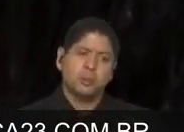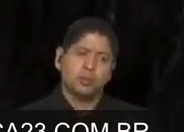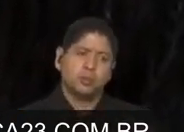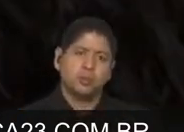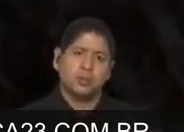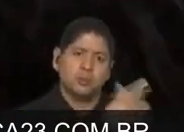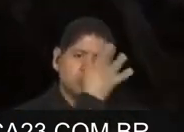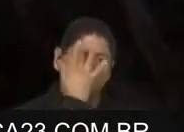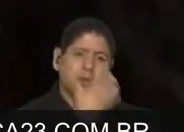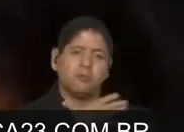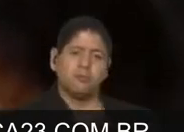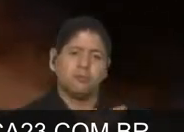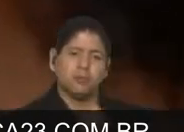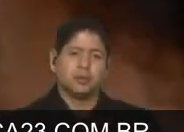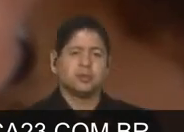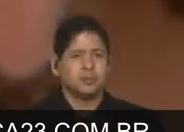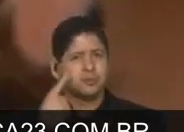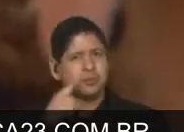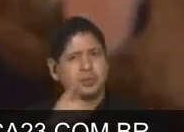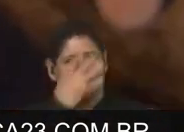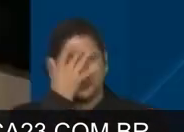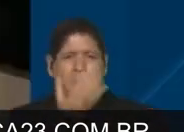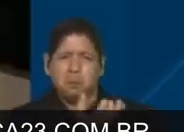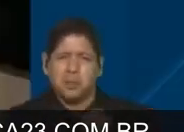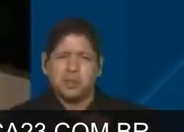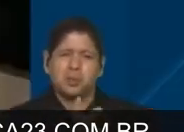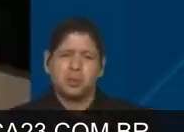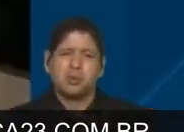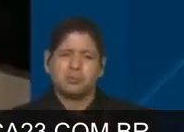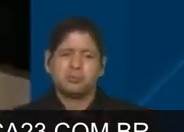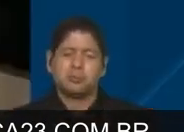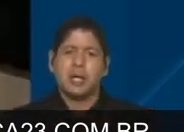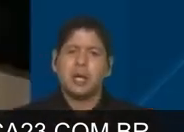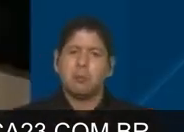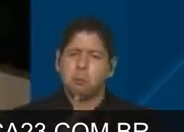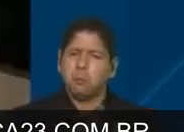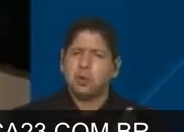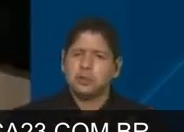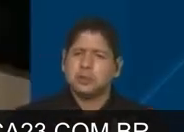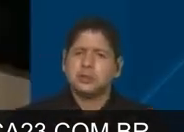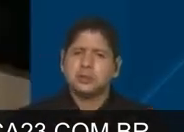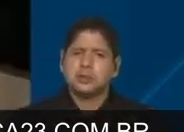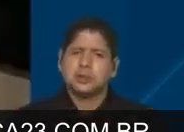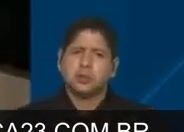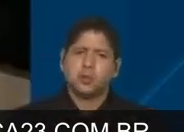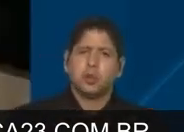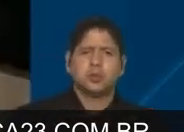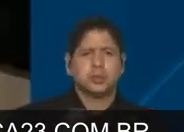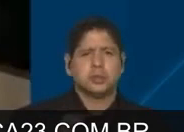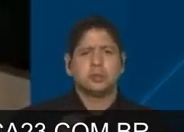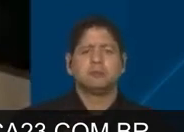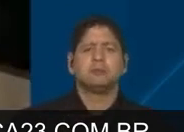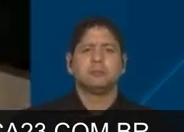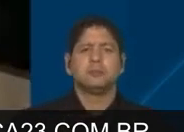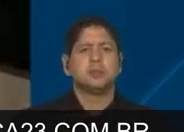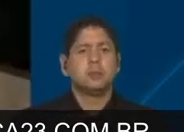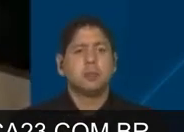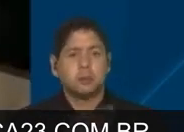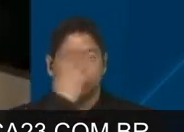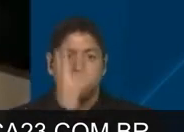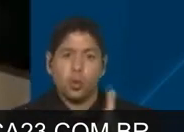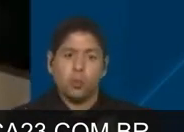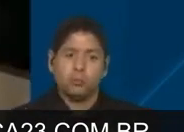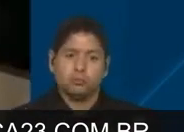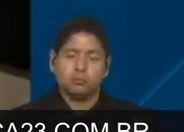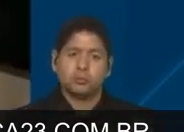com golpistas. Toda vez que a gente vê um benefício igual esse, né, um projeto para recuperar créditos, né, as pessoas conseguirem limpar o